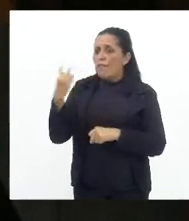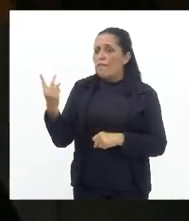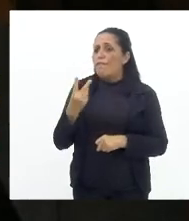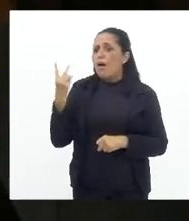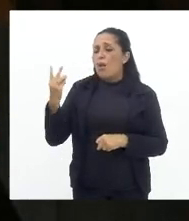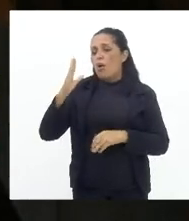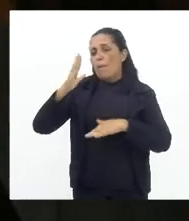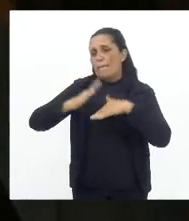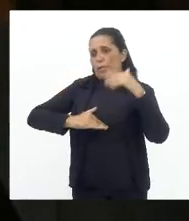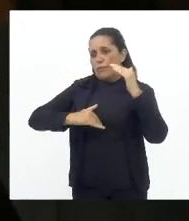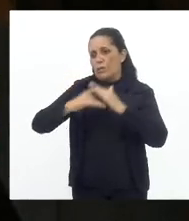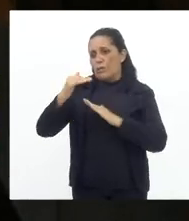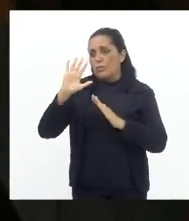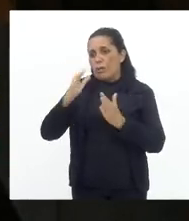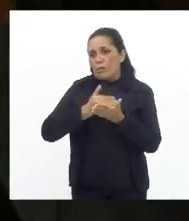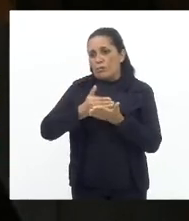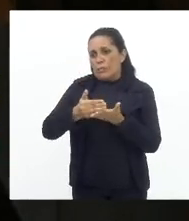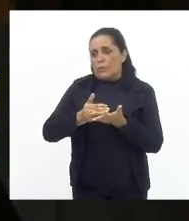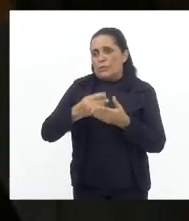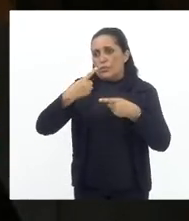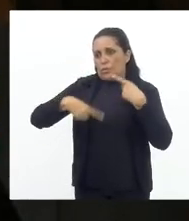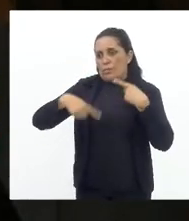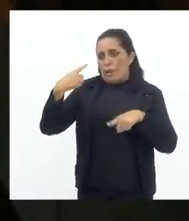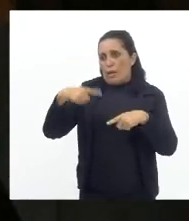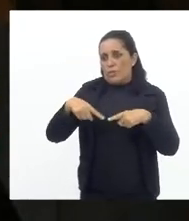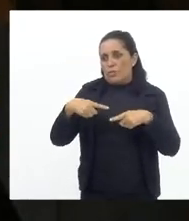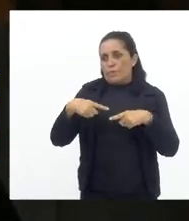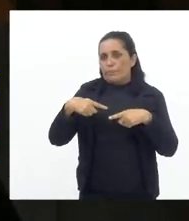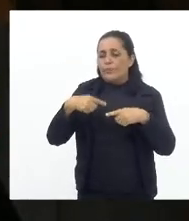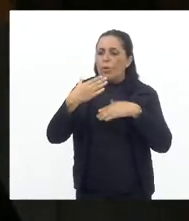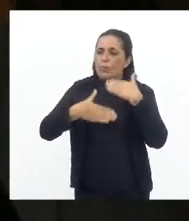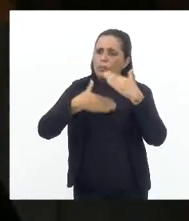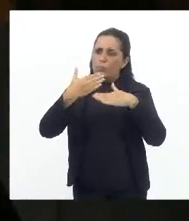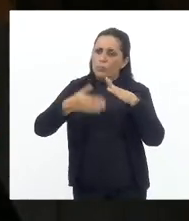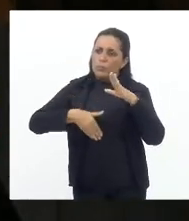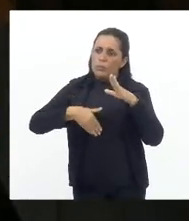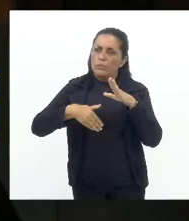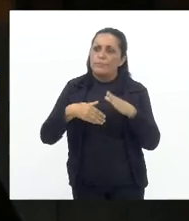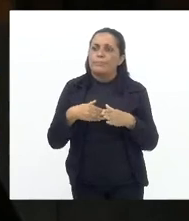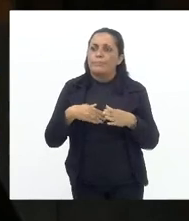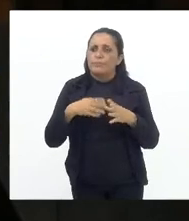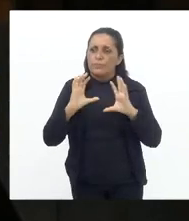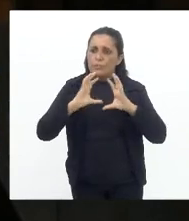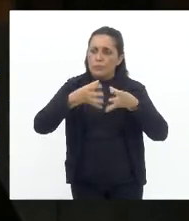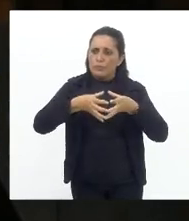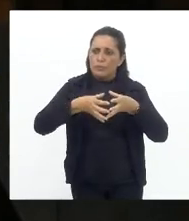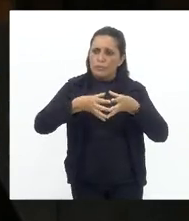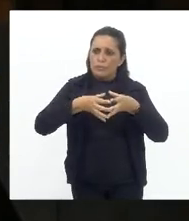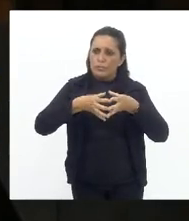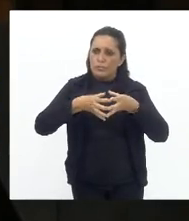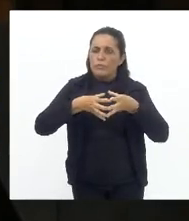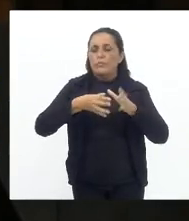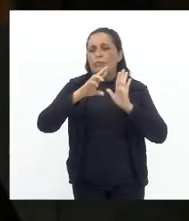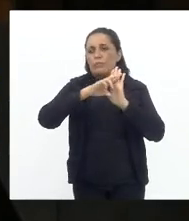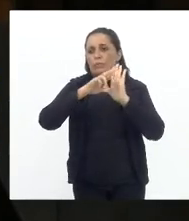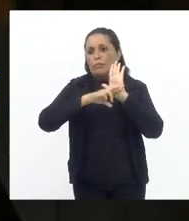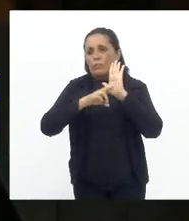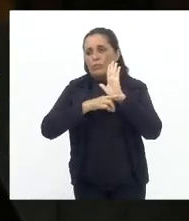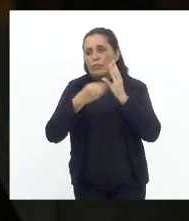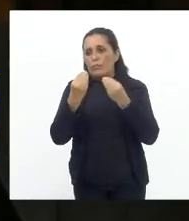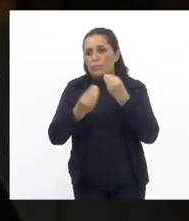Isso é apenas o início de debate né mas estamos no Conselho consultivo da comissão de monitoramento do regime e Deputado Luiz Paulo